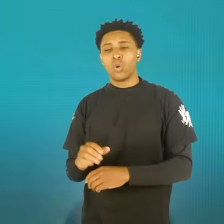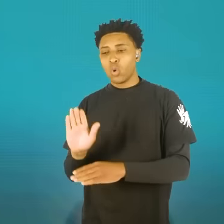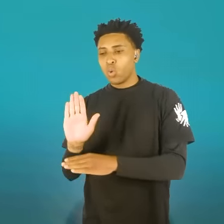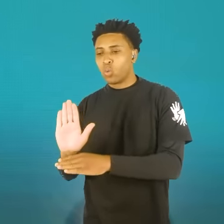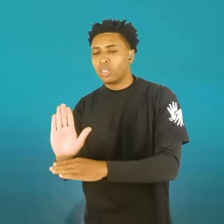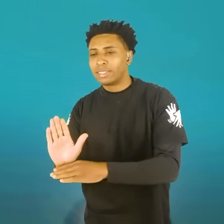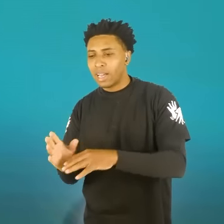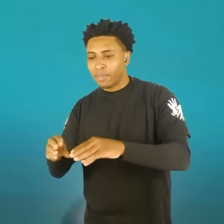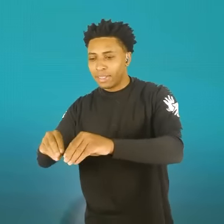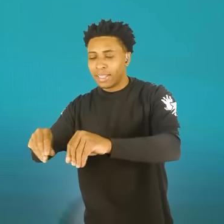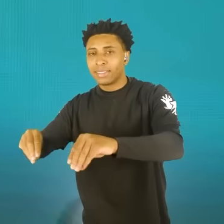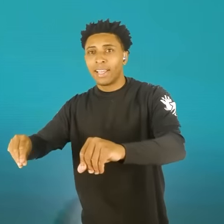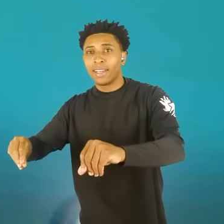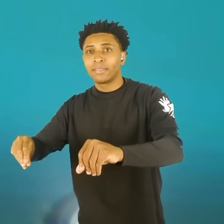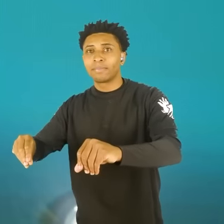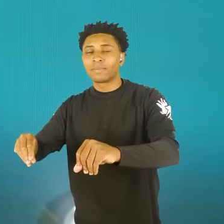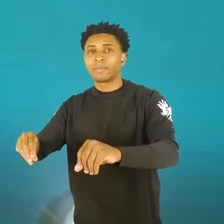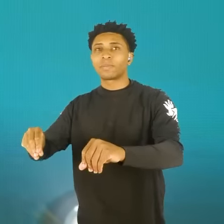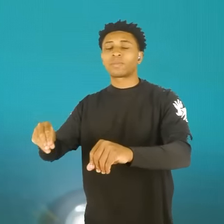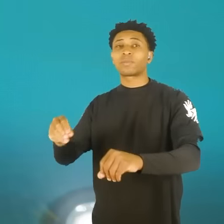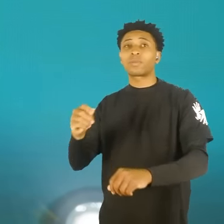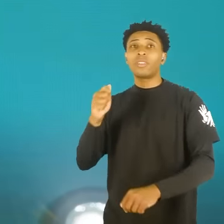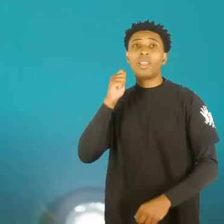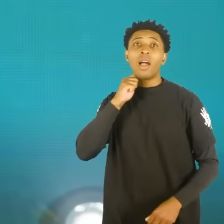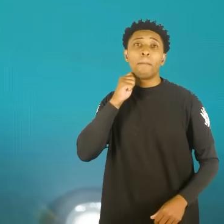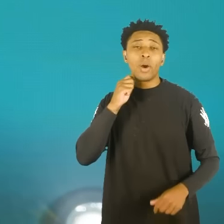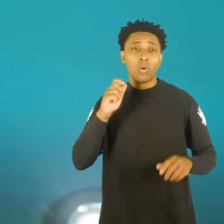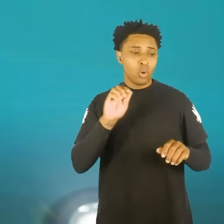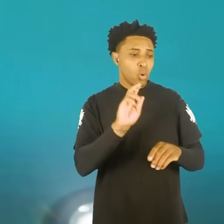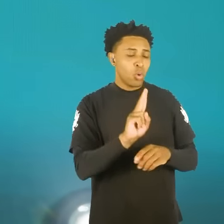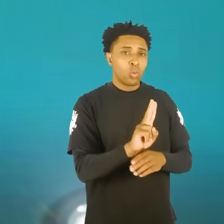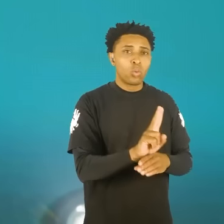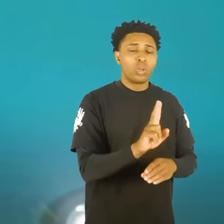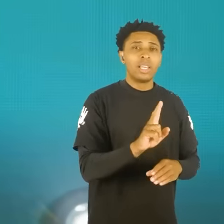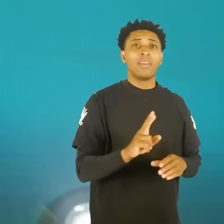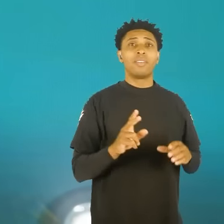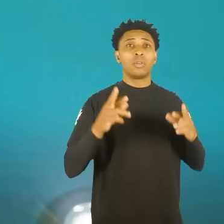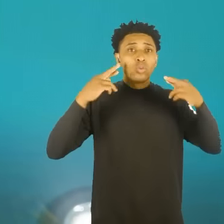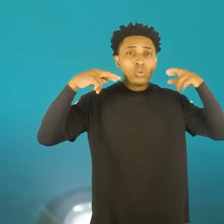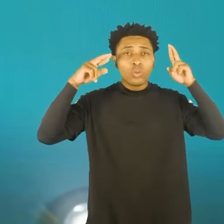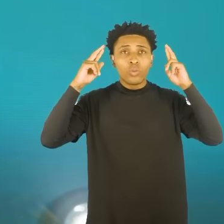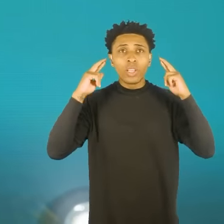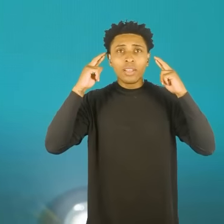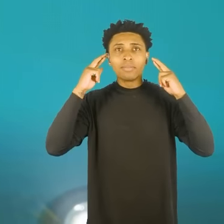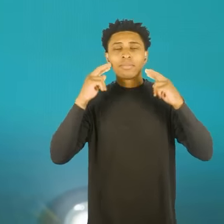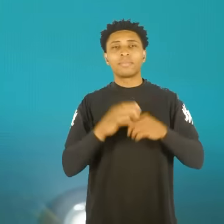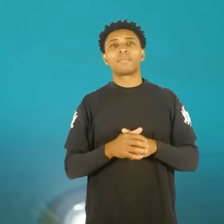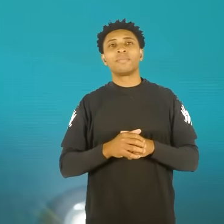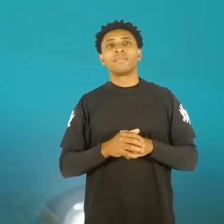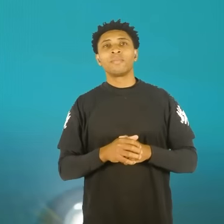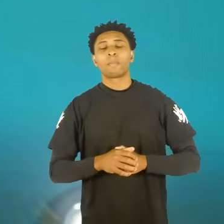pastor que cuidava de ovelhas, e agora eles vão fazer um culto a Deus. Não tem mais papai e mamãe para